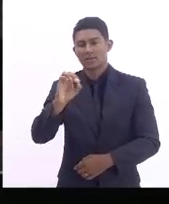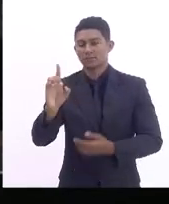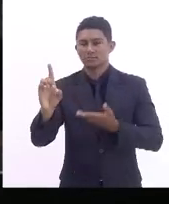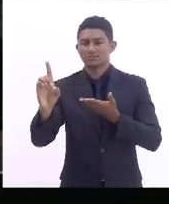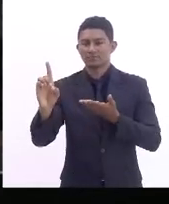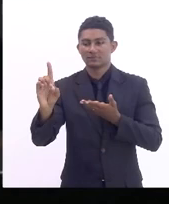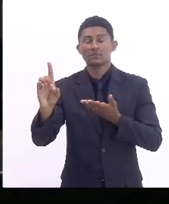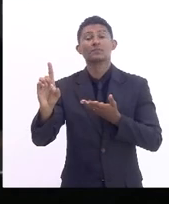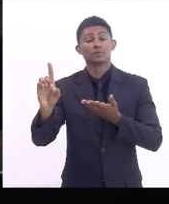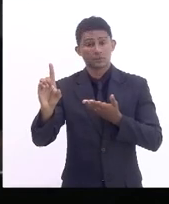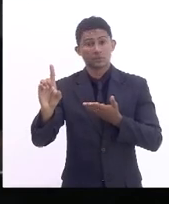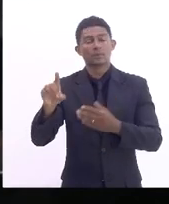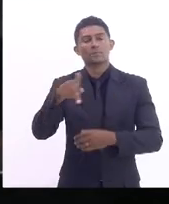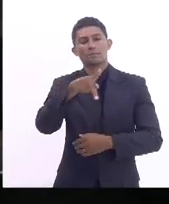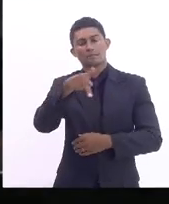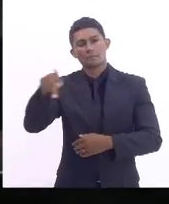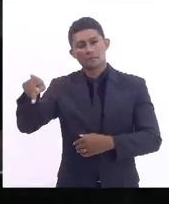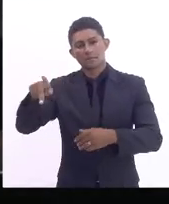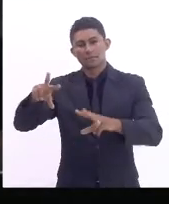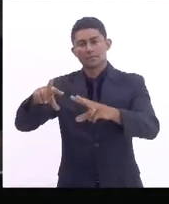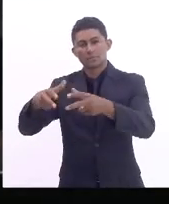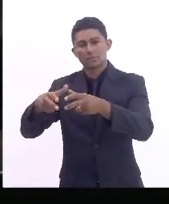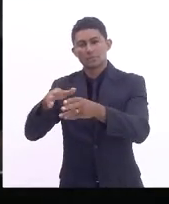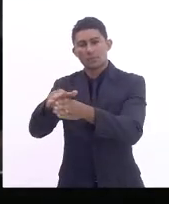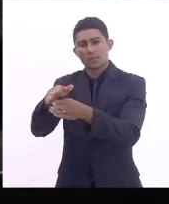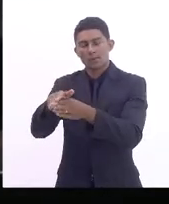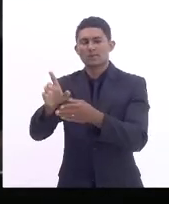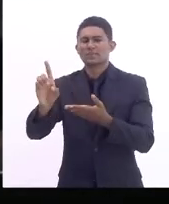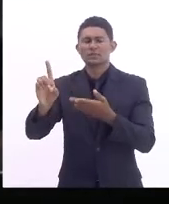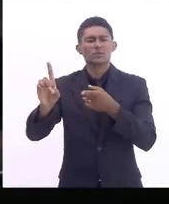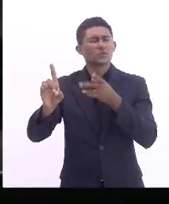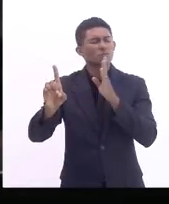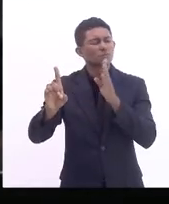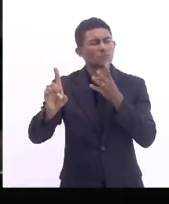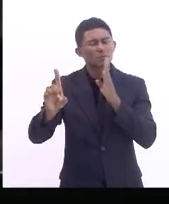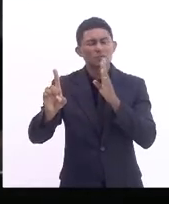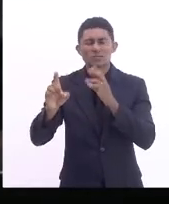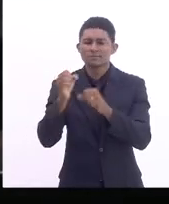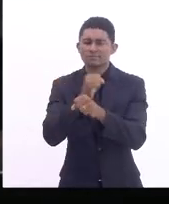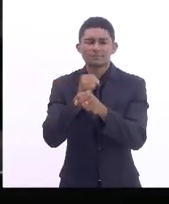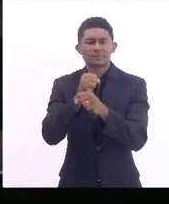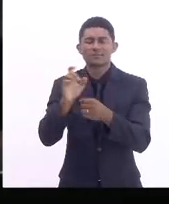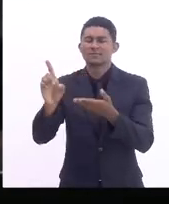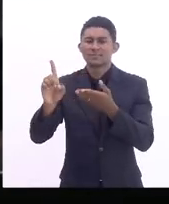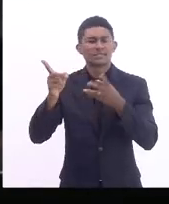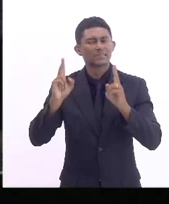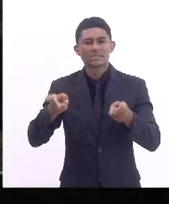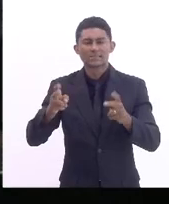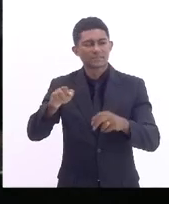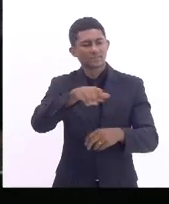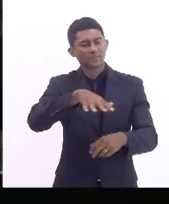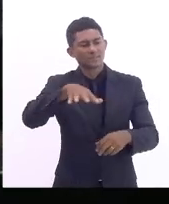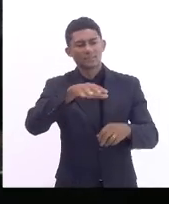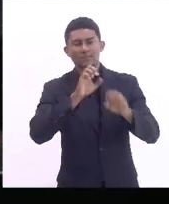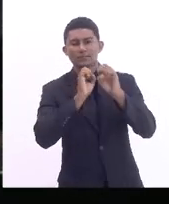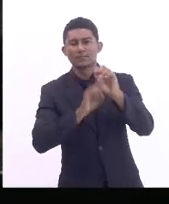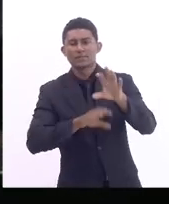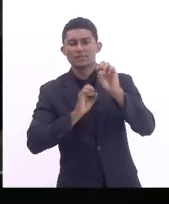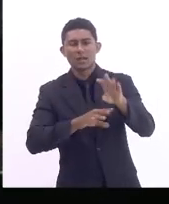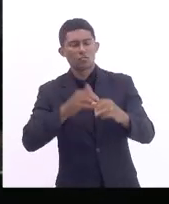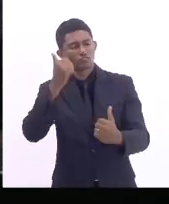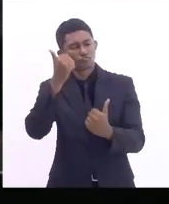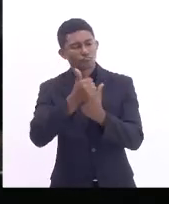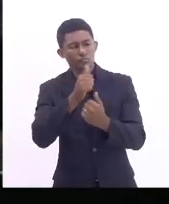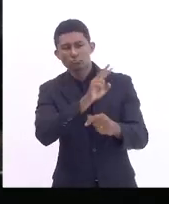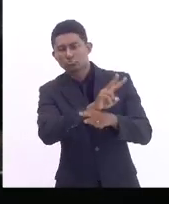Toma Posse como presidente desse conselho Gilberto conheço de longa data um defensor da educação defensor dos trabalhadores